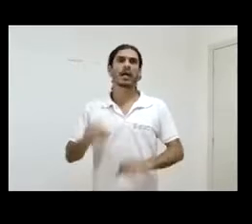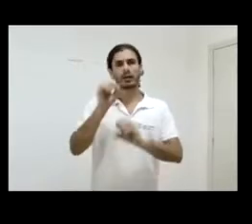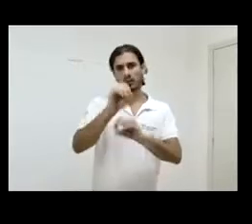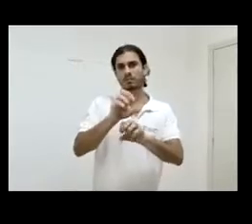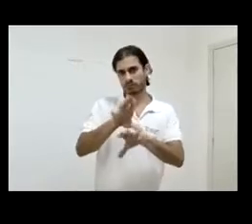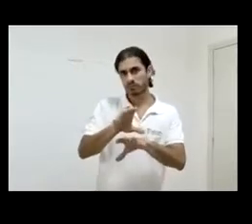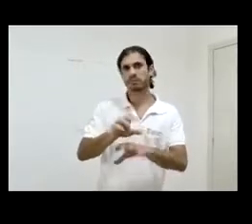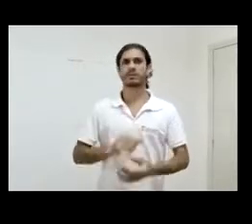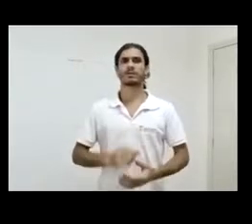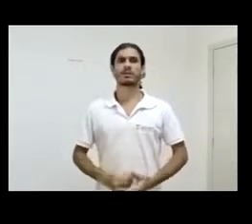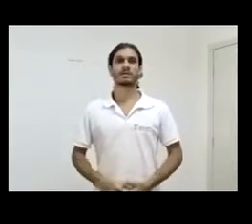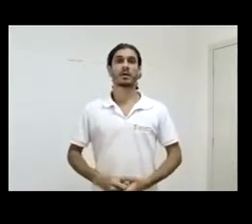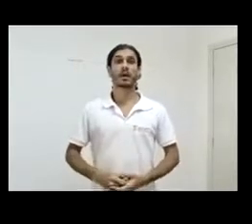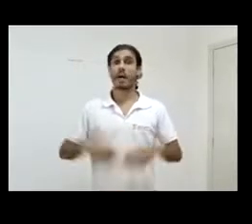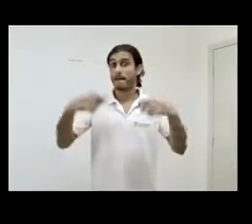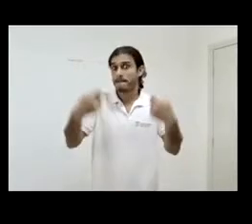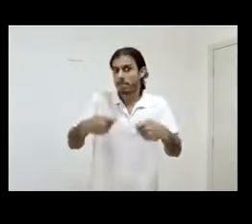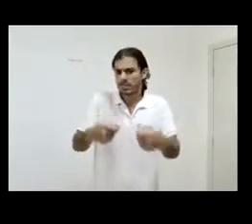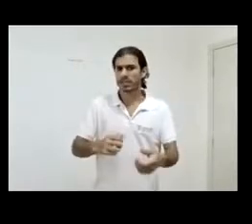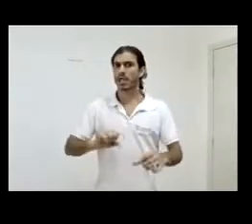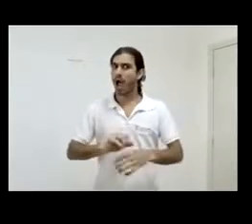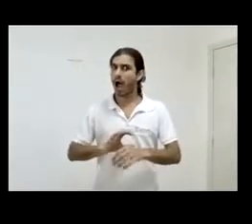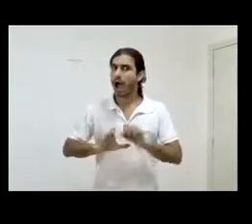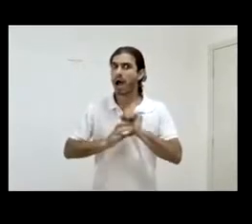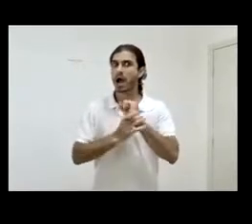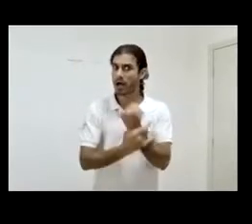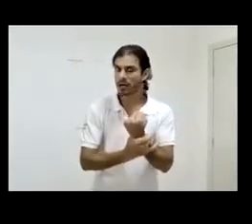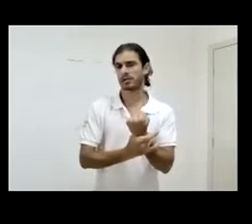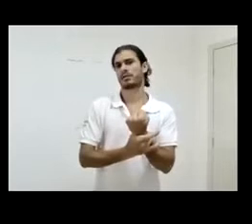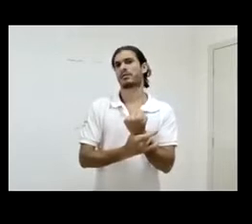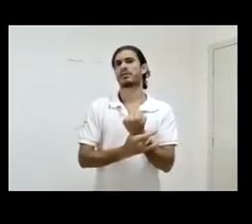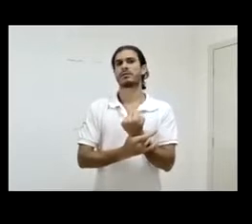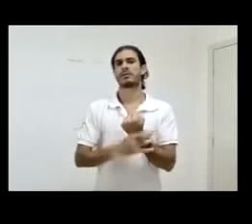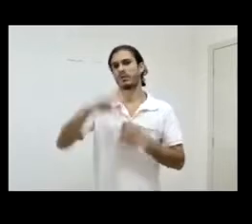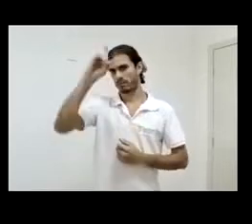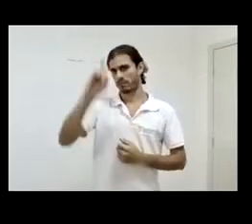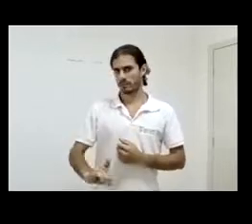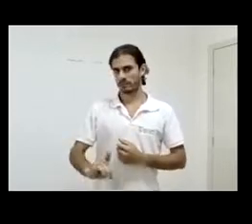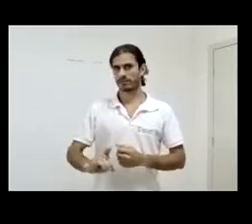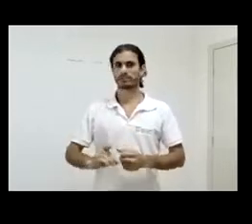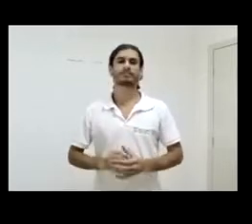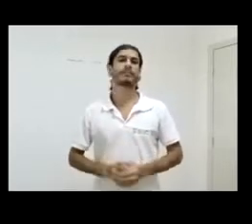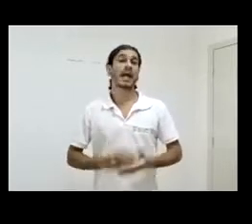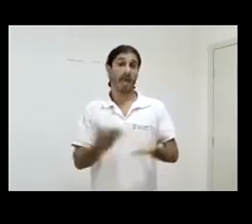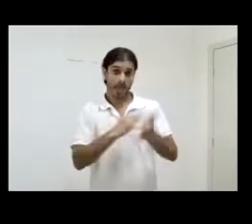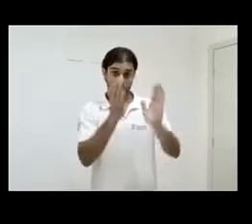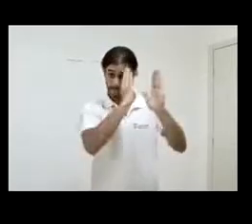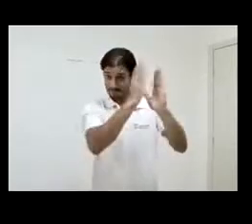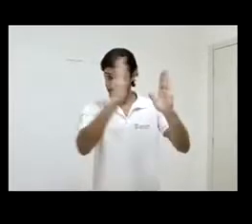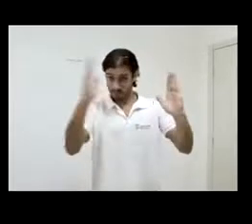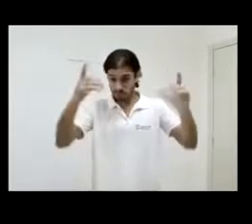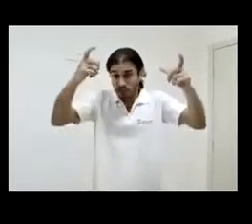que ele seja garantido, né? E a biblioteca, ela é um espaço de suma importância na formação do